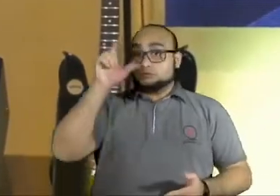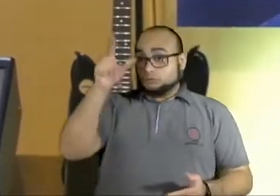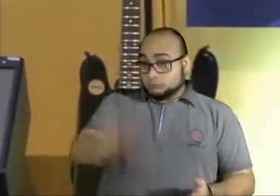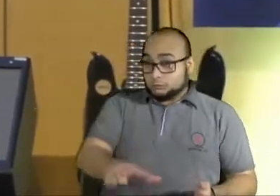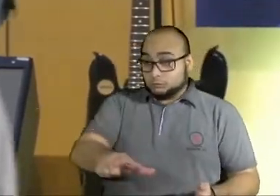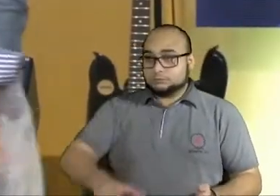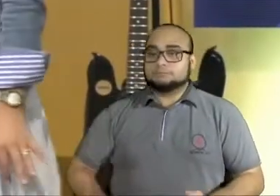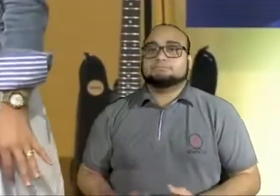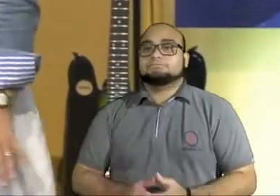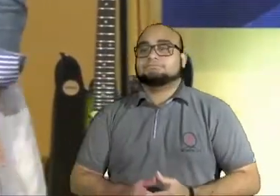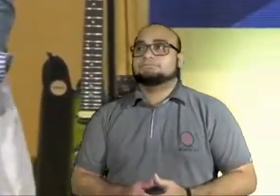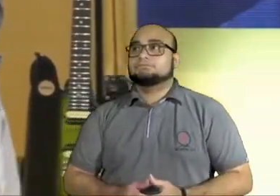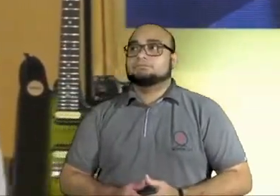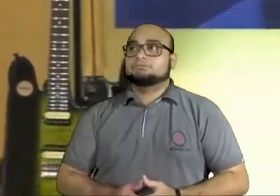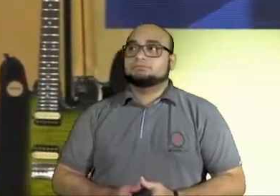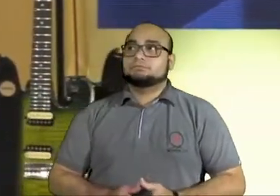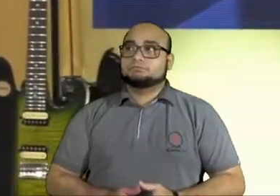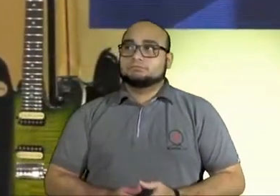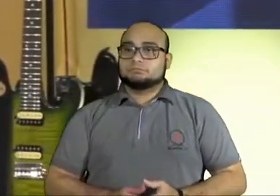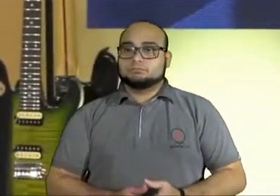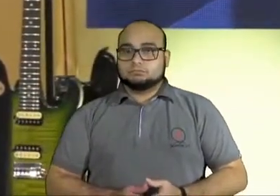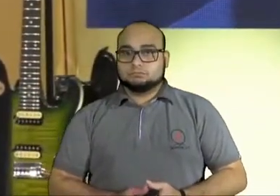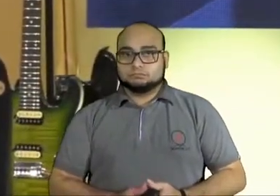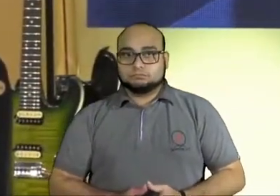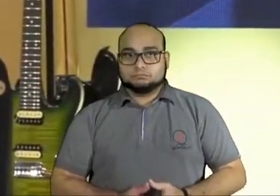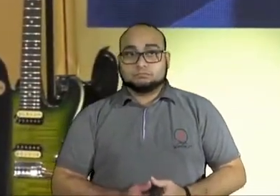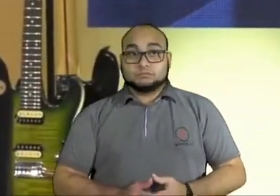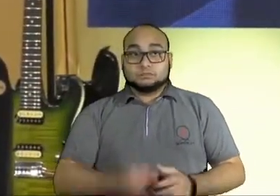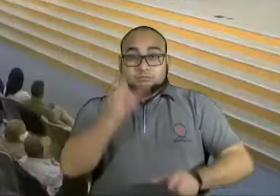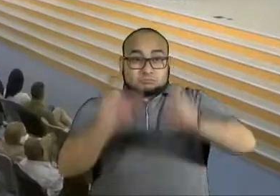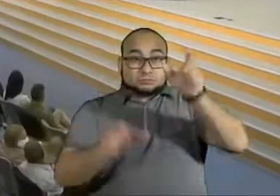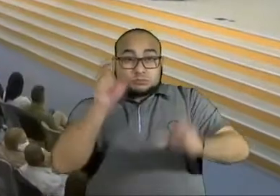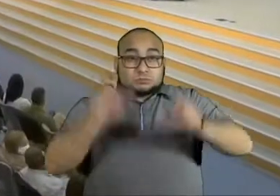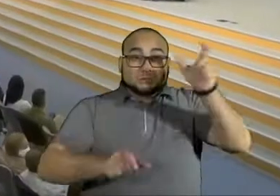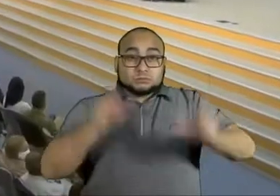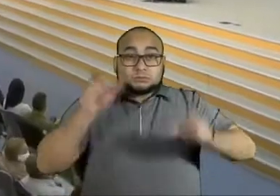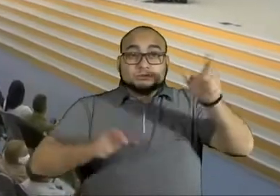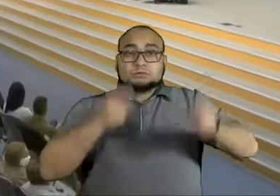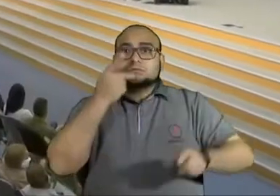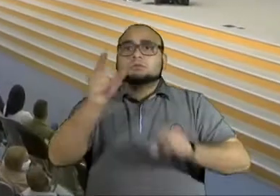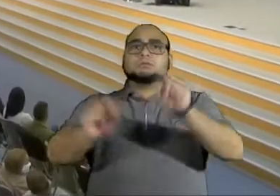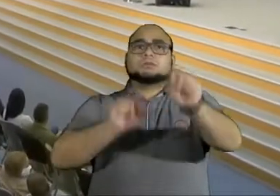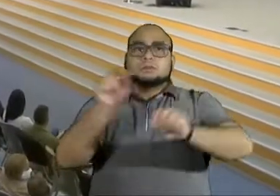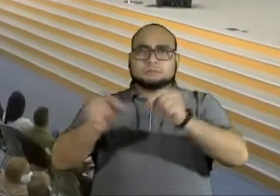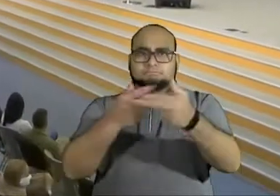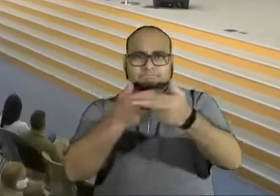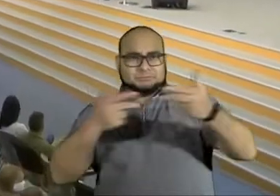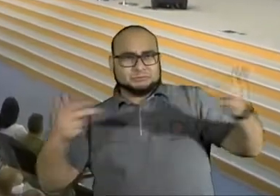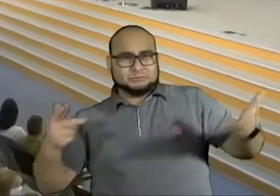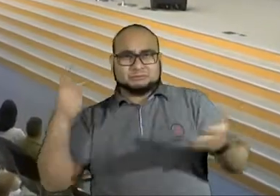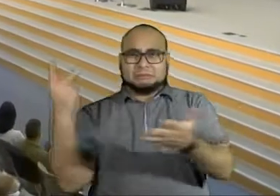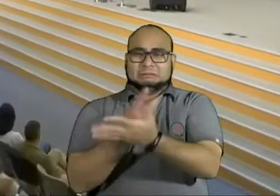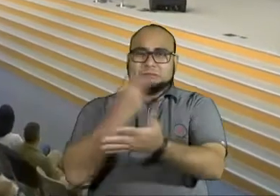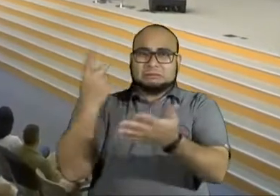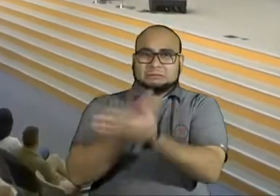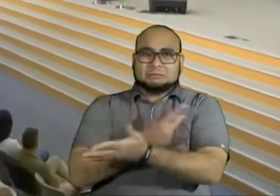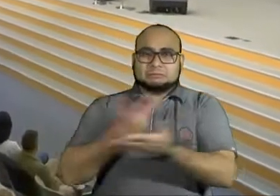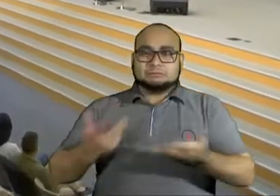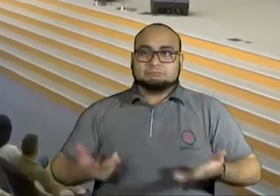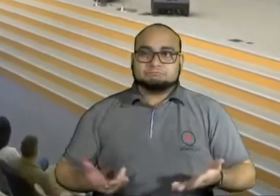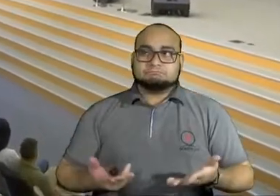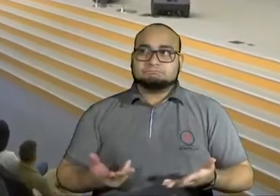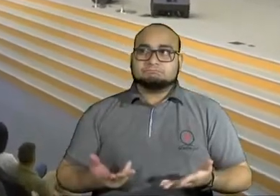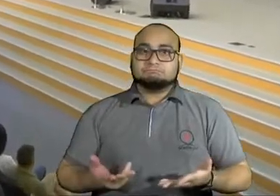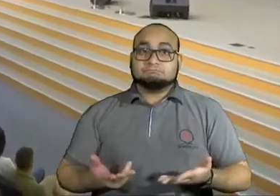vai entender também. As pessoas dizem assim, tal coisa não aconteceu ou aquilo não aconteceu